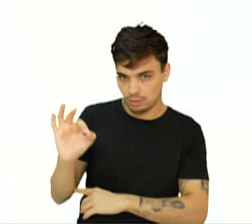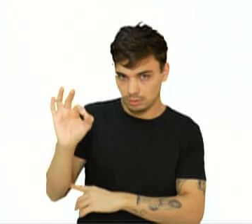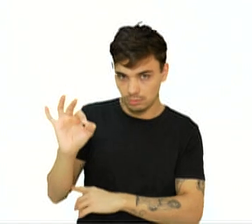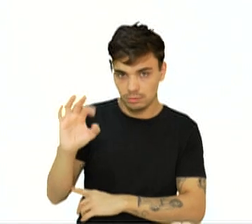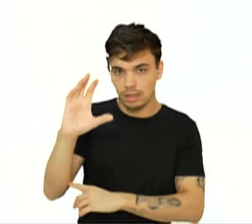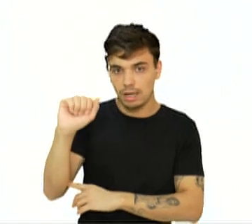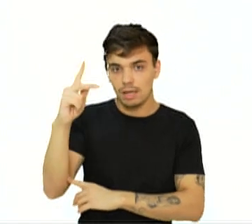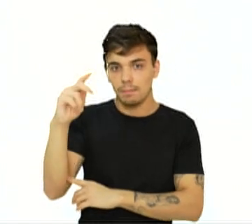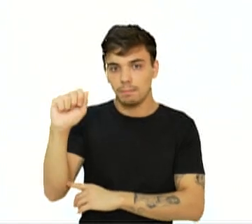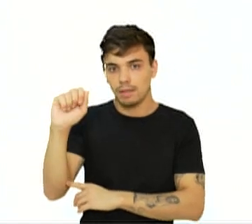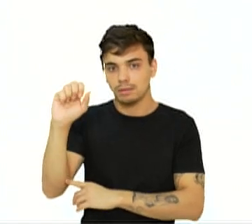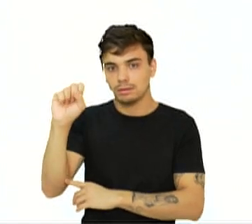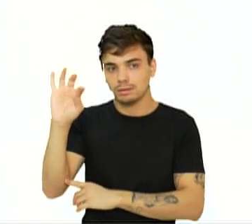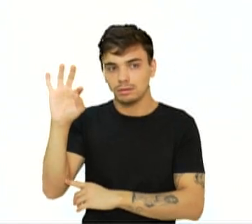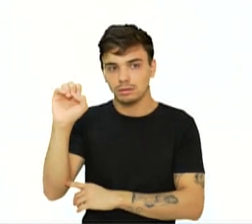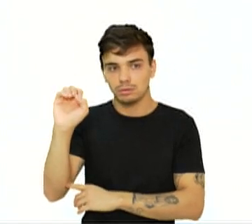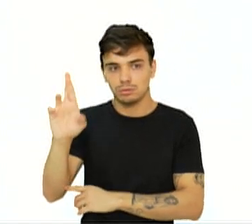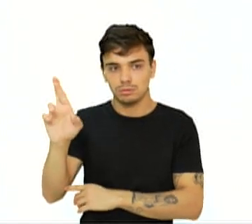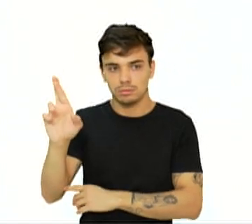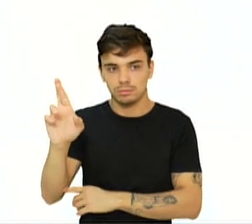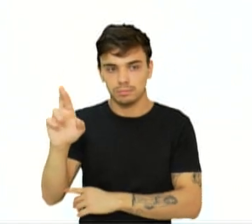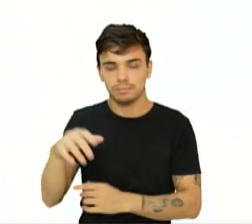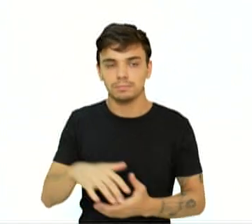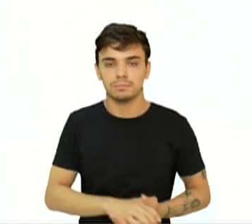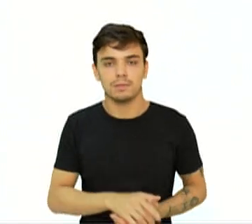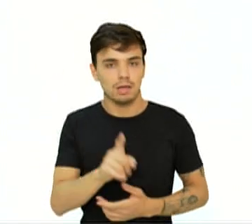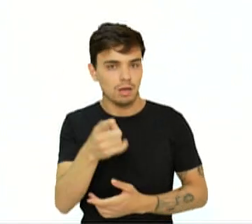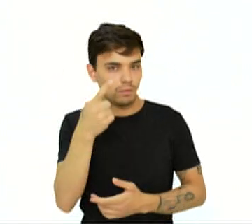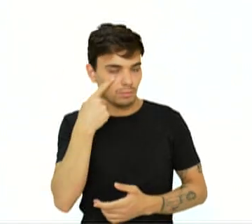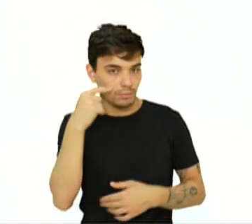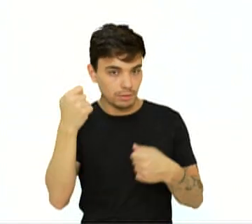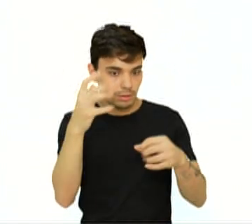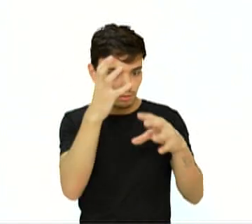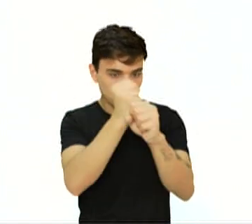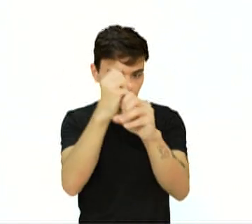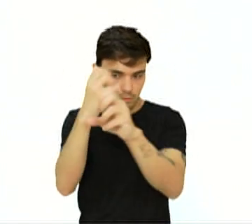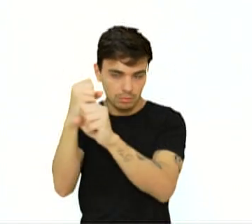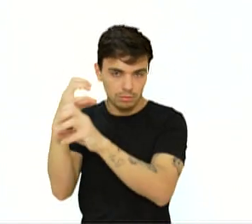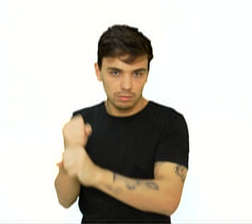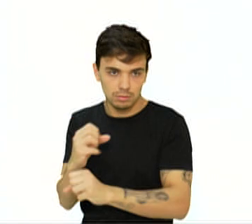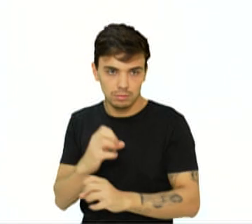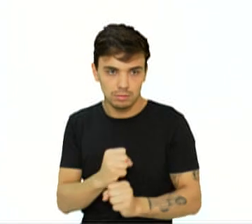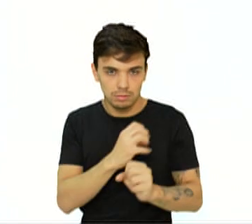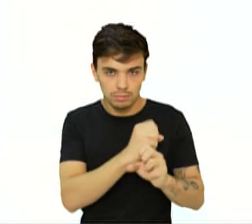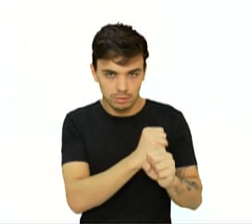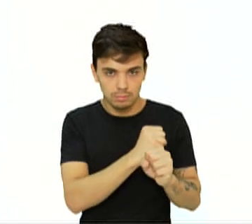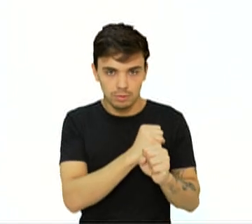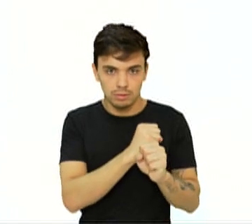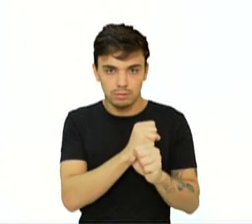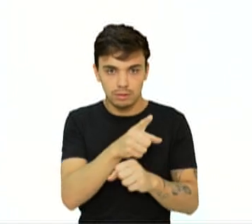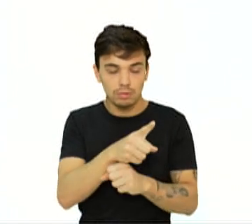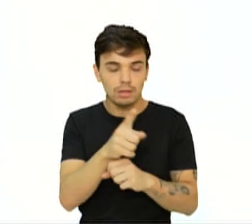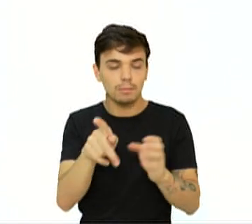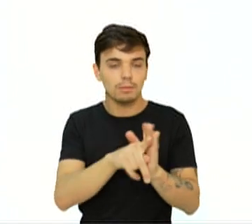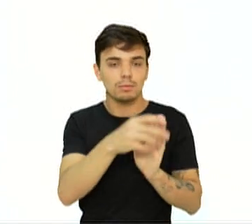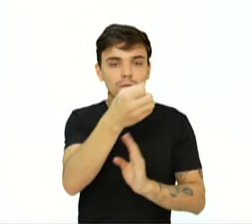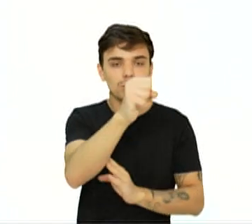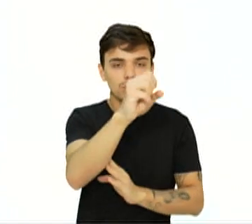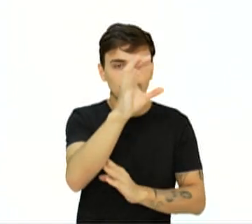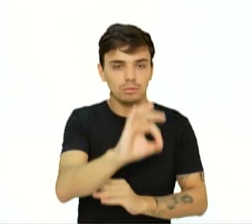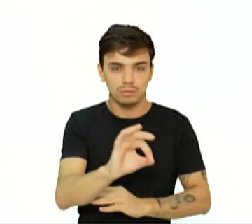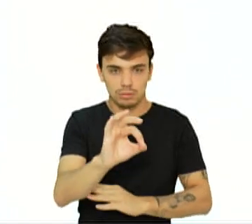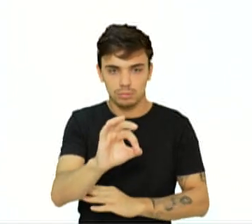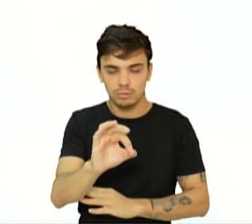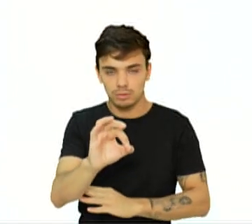telefone. Ok? Ora, então agora você tem que calcular quanto que é 80% do sinal da alimentação, que é o 100%, que é